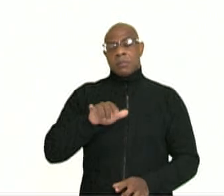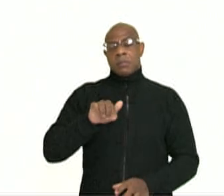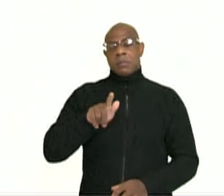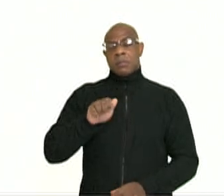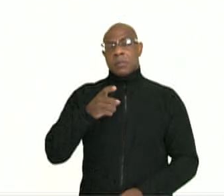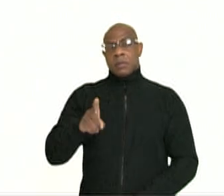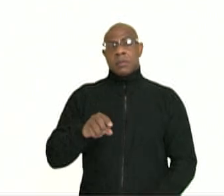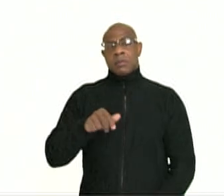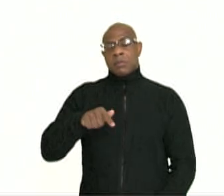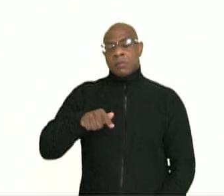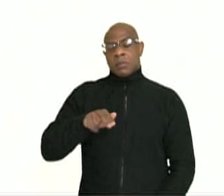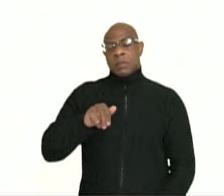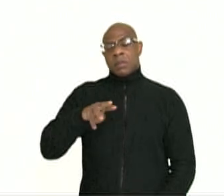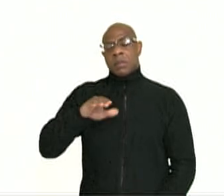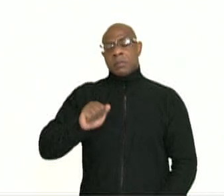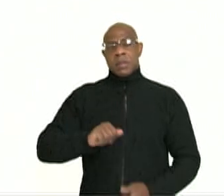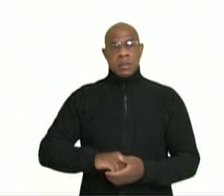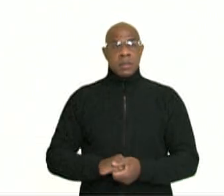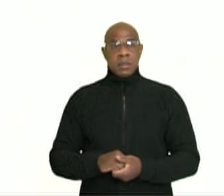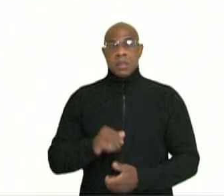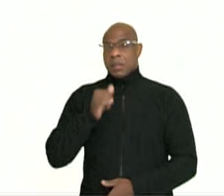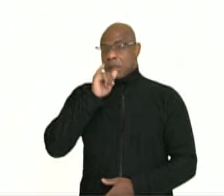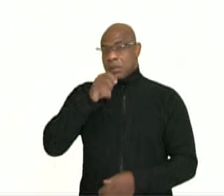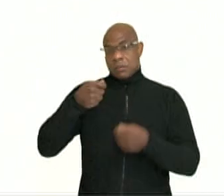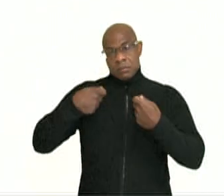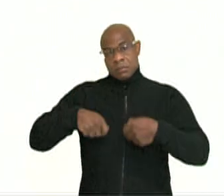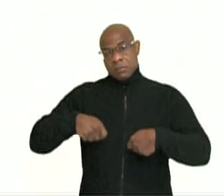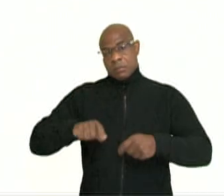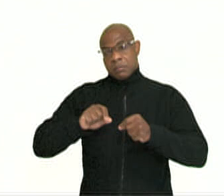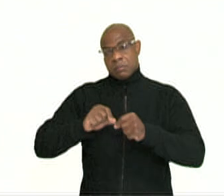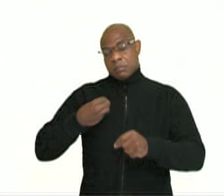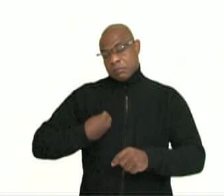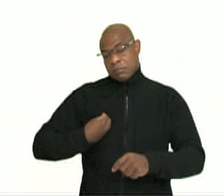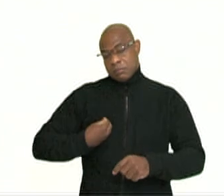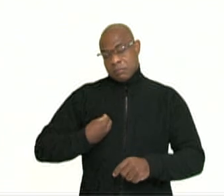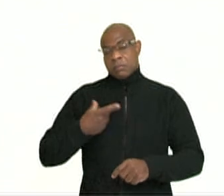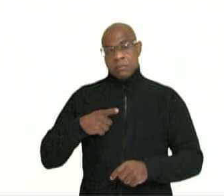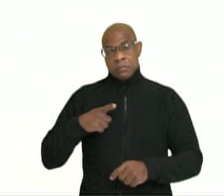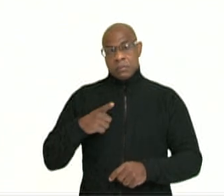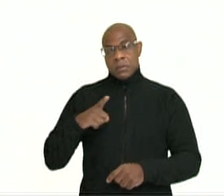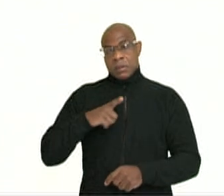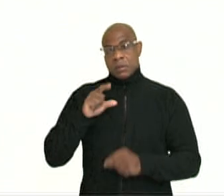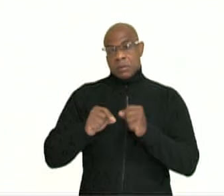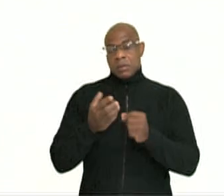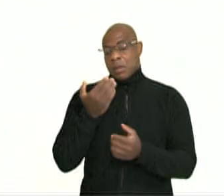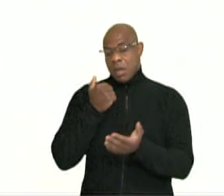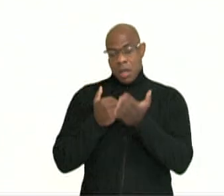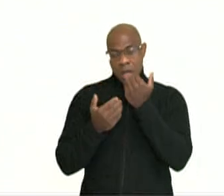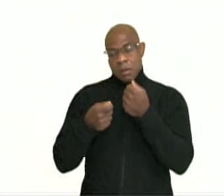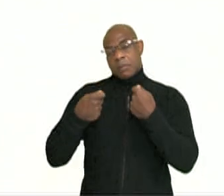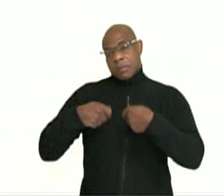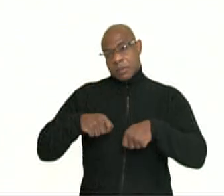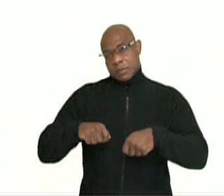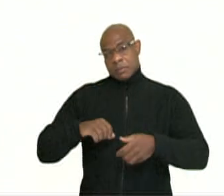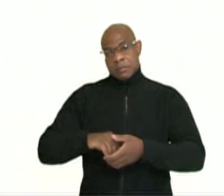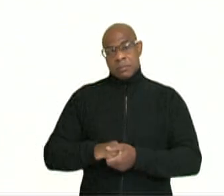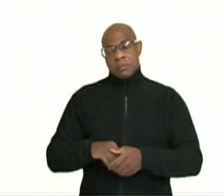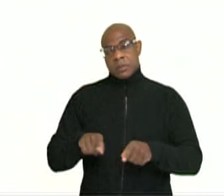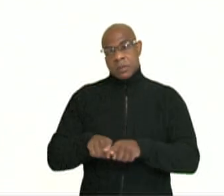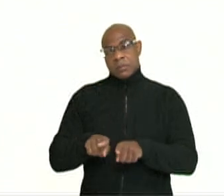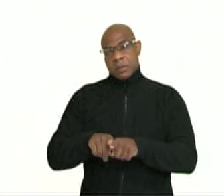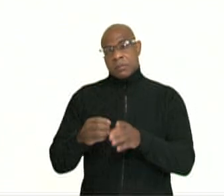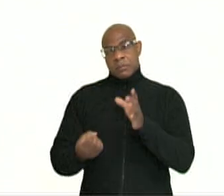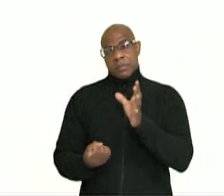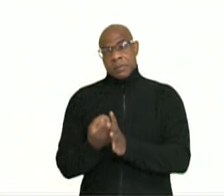Não se esqueça que a energia necessária para manter o indivíduo vivo é obtida a partir dos alimentos, por meio da ruptura e formação